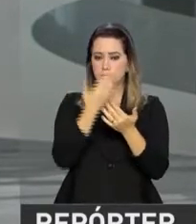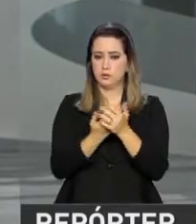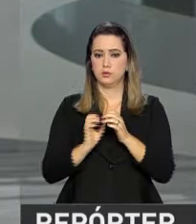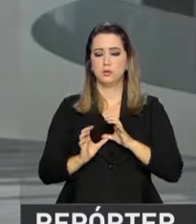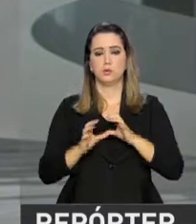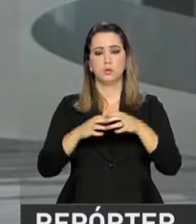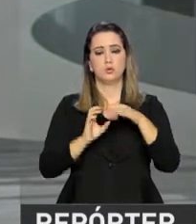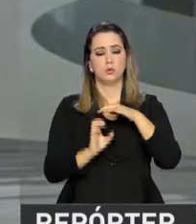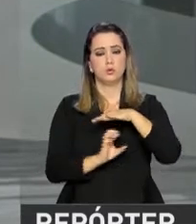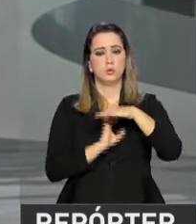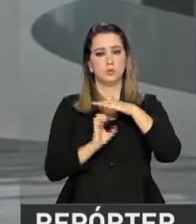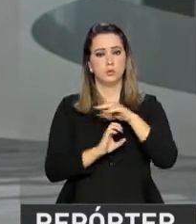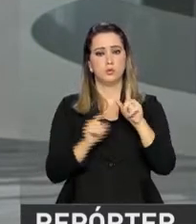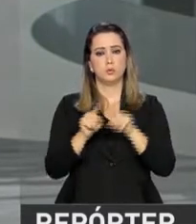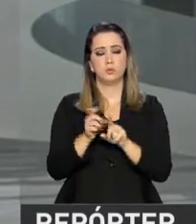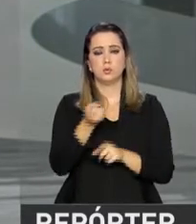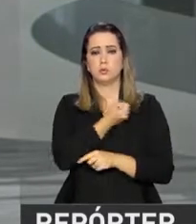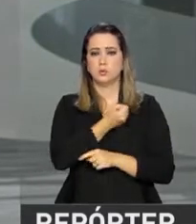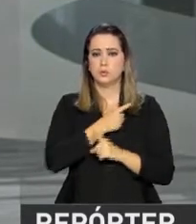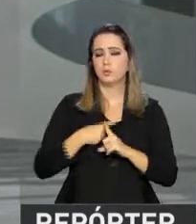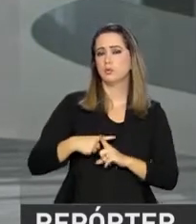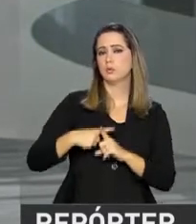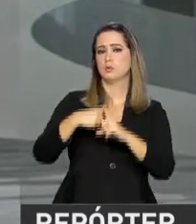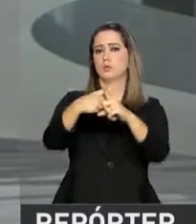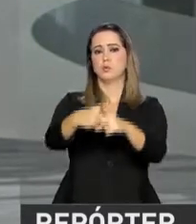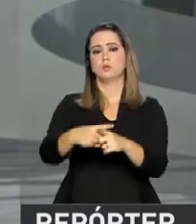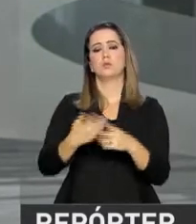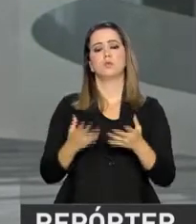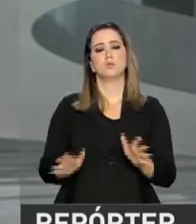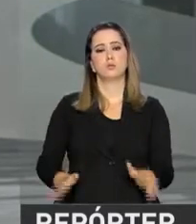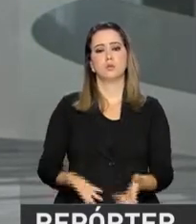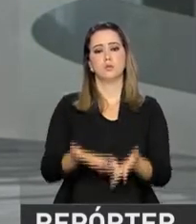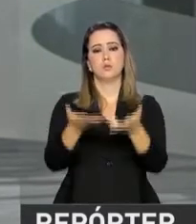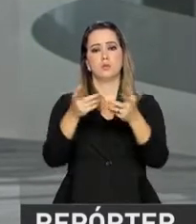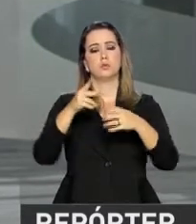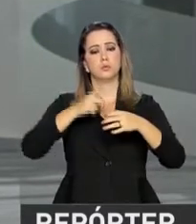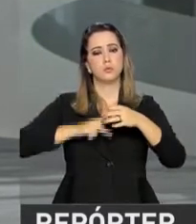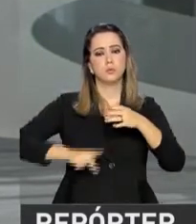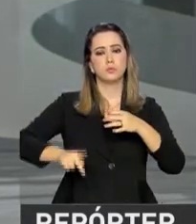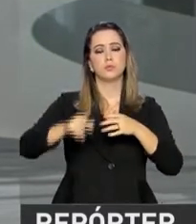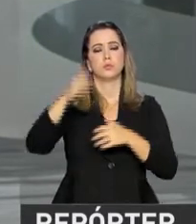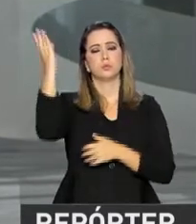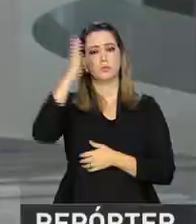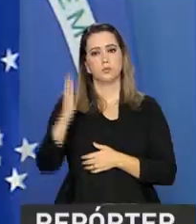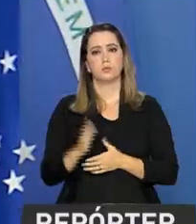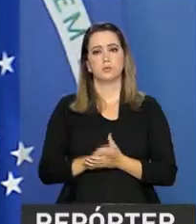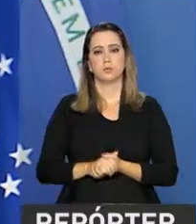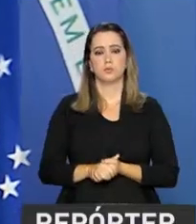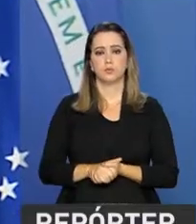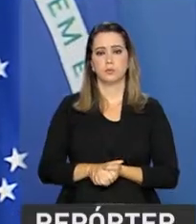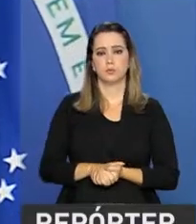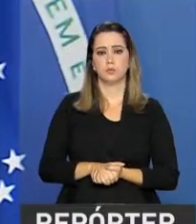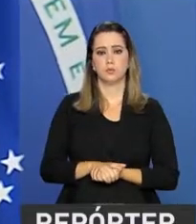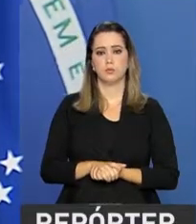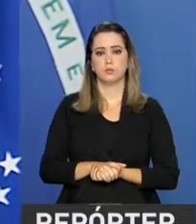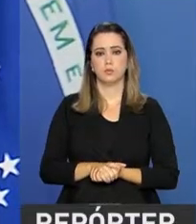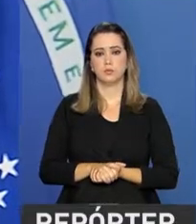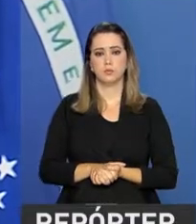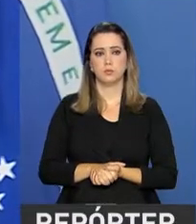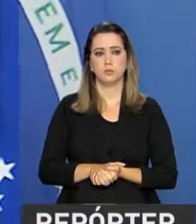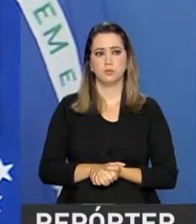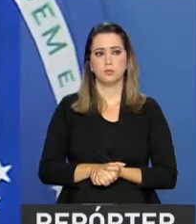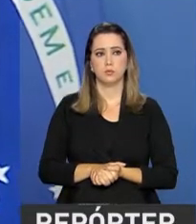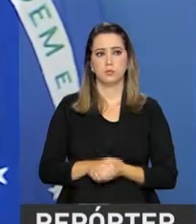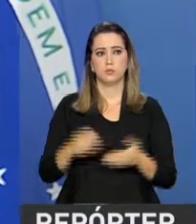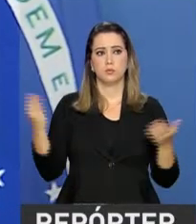investidores e os números positivos na ponta na produção de petróleo no brasil agora